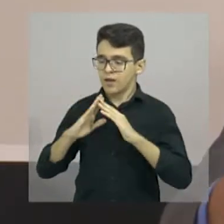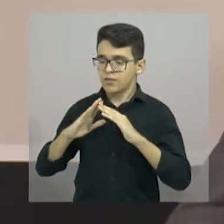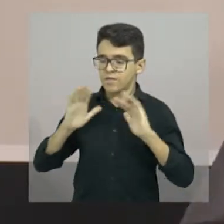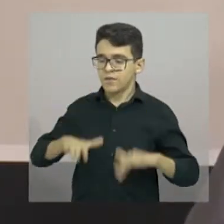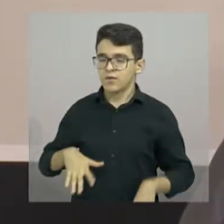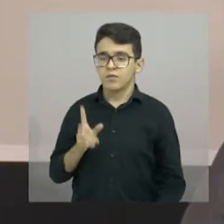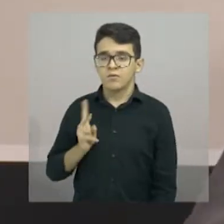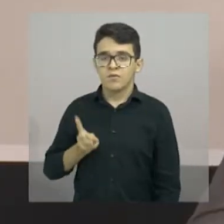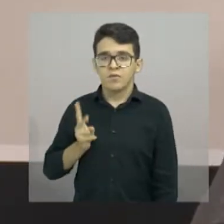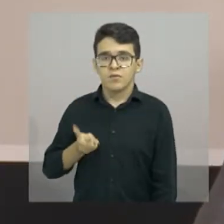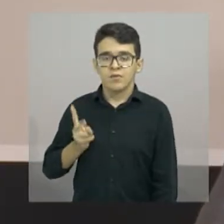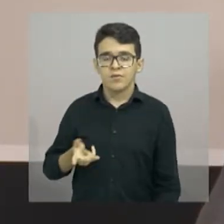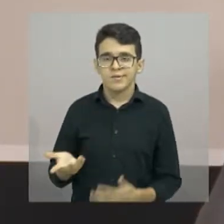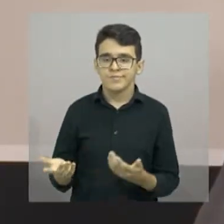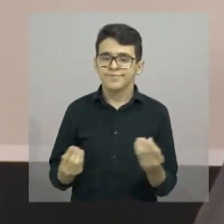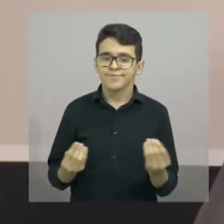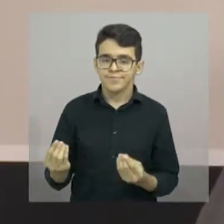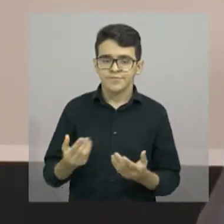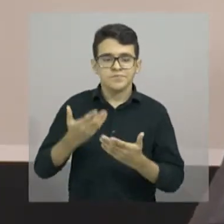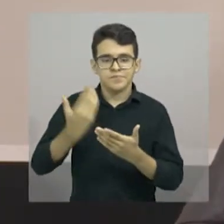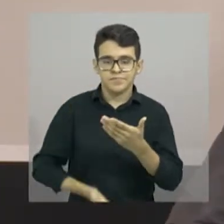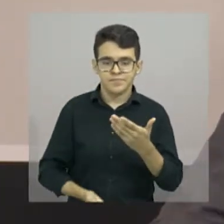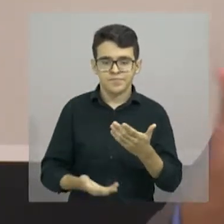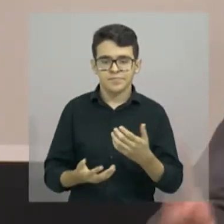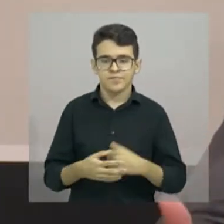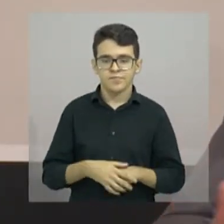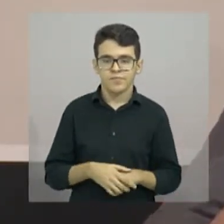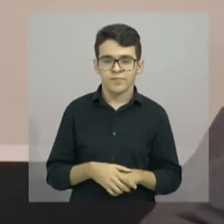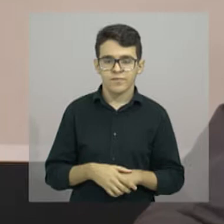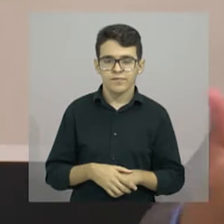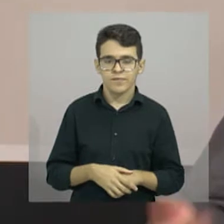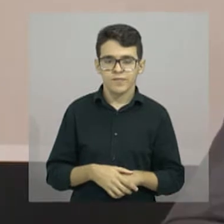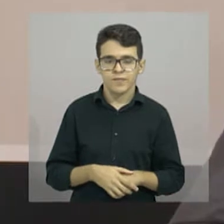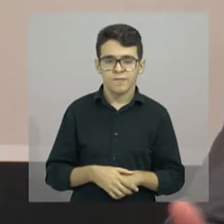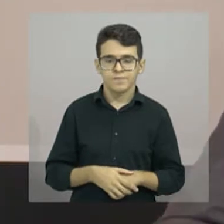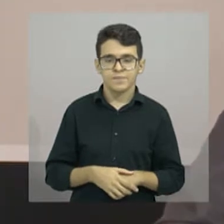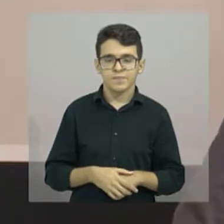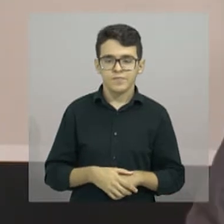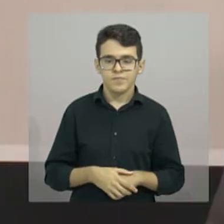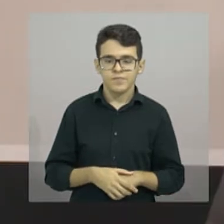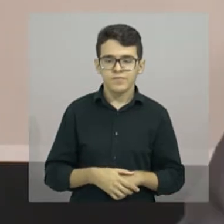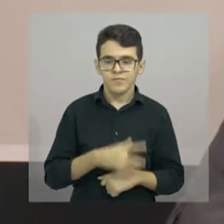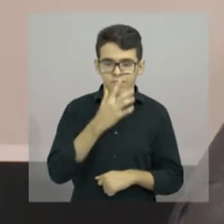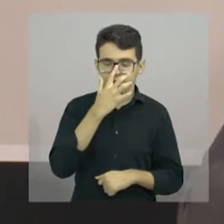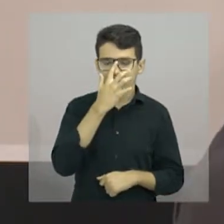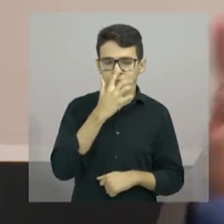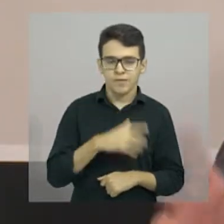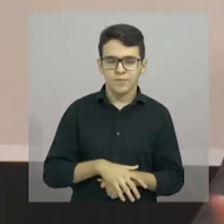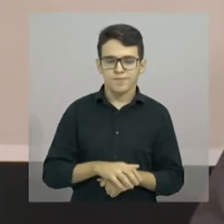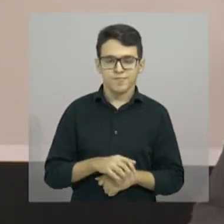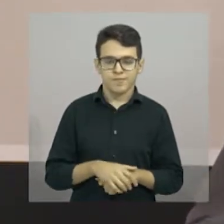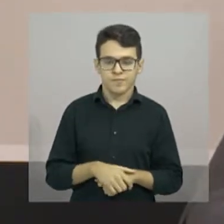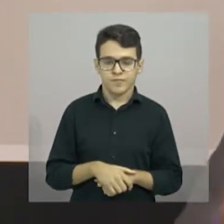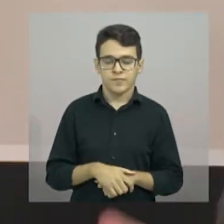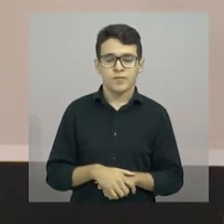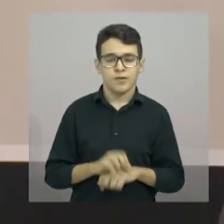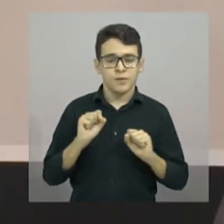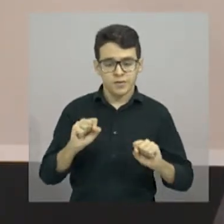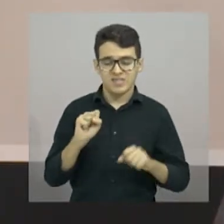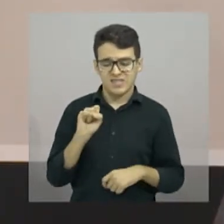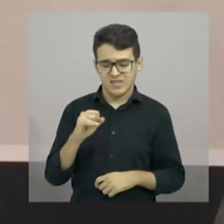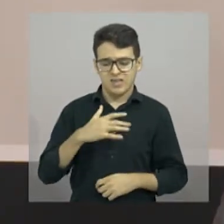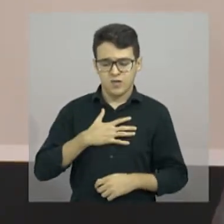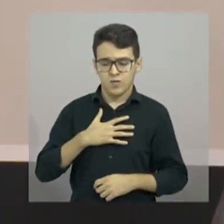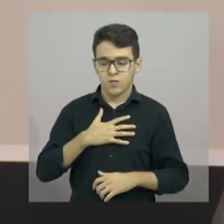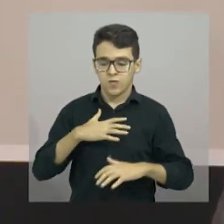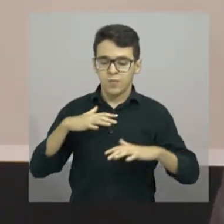a economia tem um déficit porque você deixa de trabalhar, você deixa de produzir, ou seja, tem uma repercussão em tudo na sua